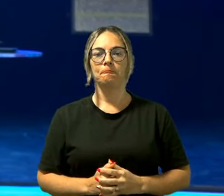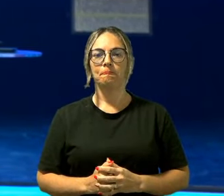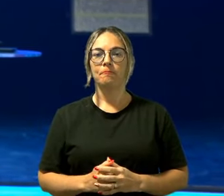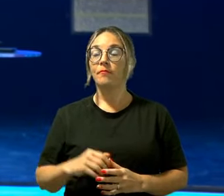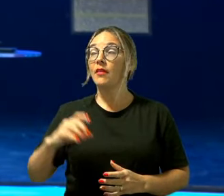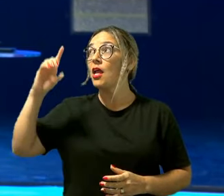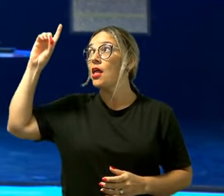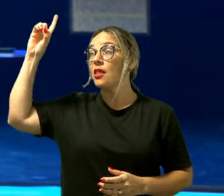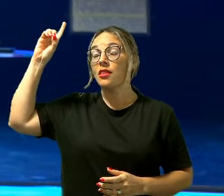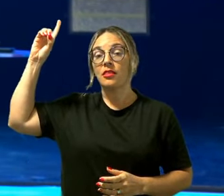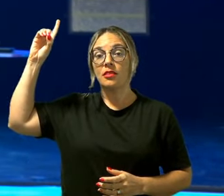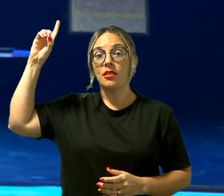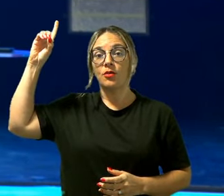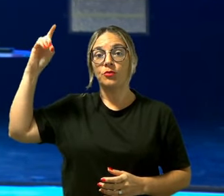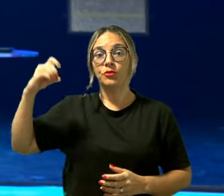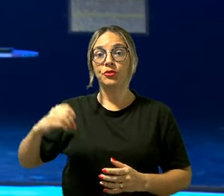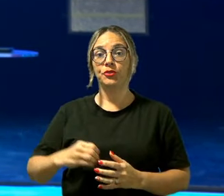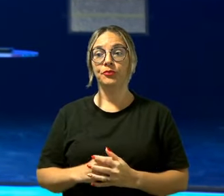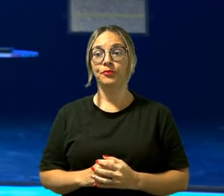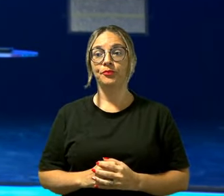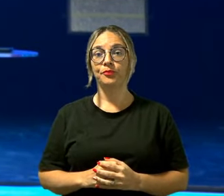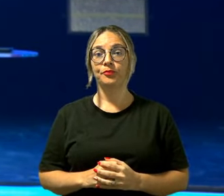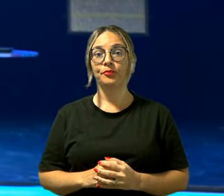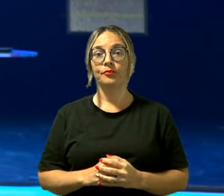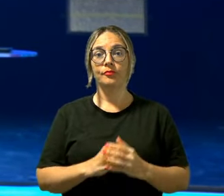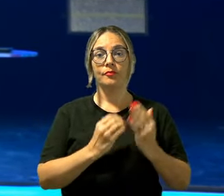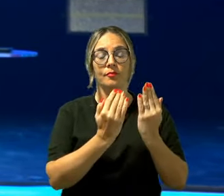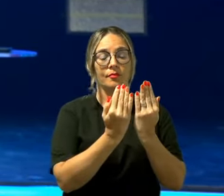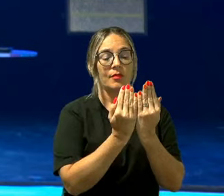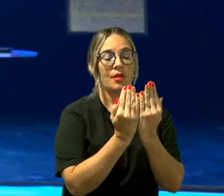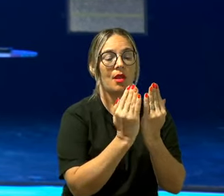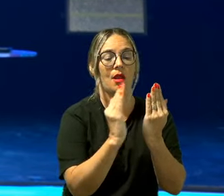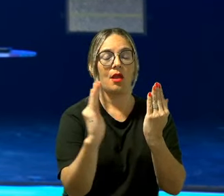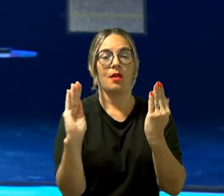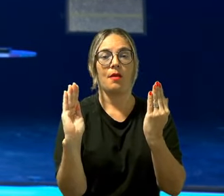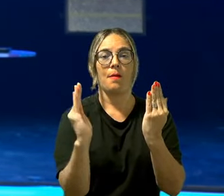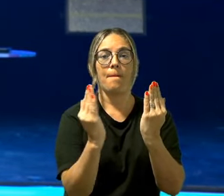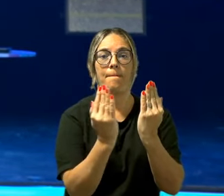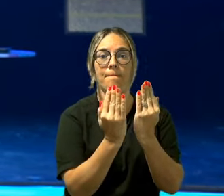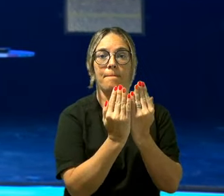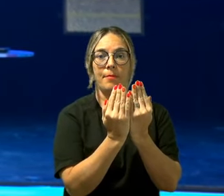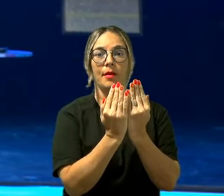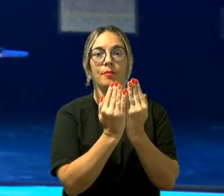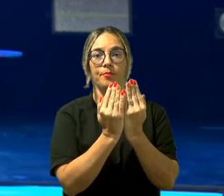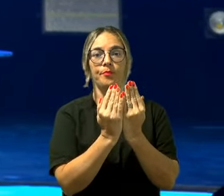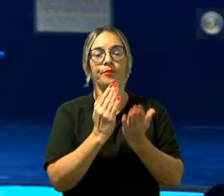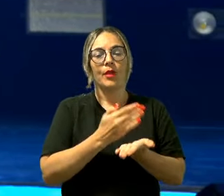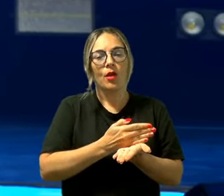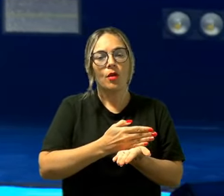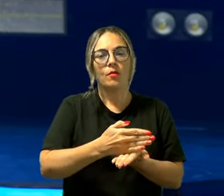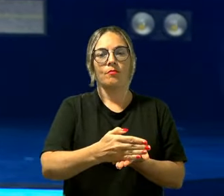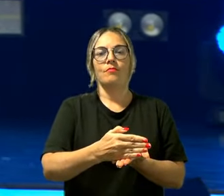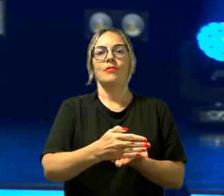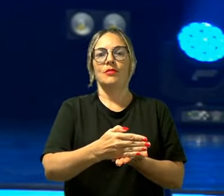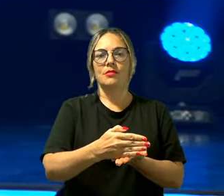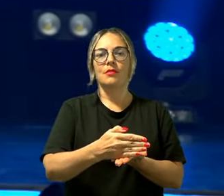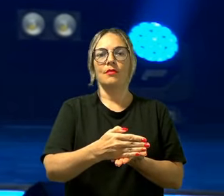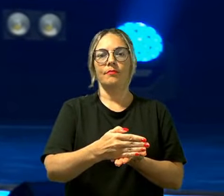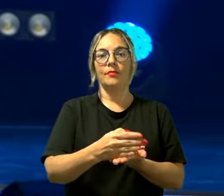para nós só irão abrir a partir do momento que eu e você aprendemos a nos